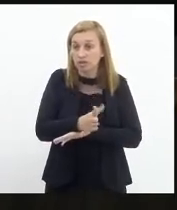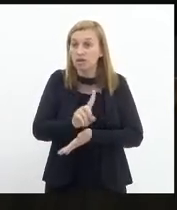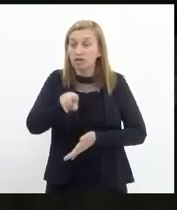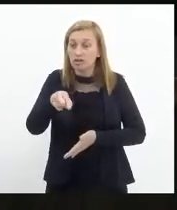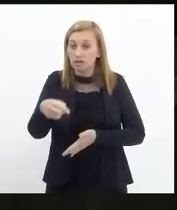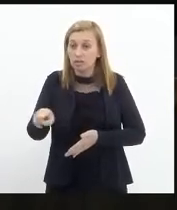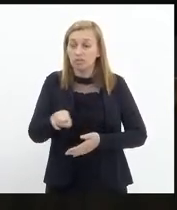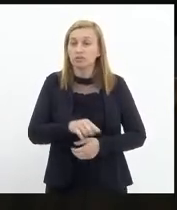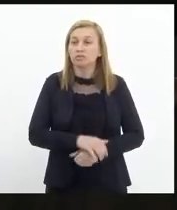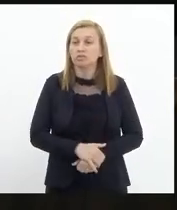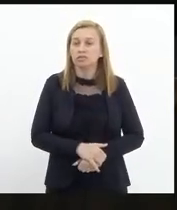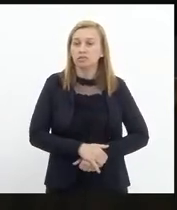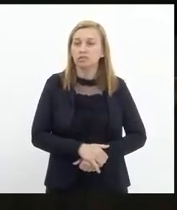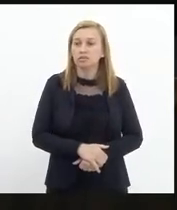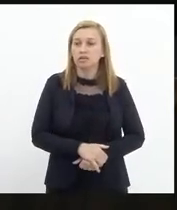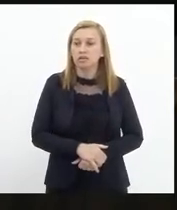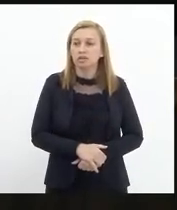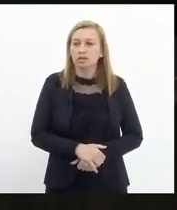autógrafo.